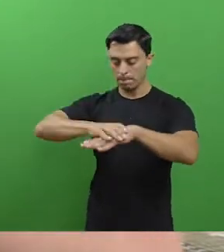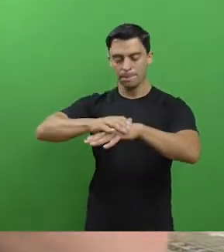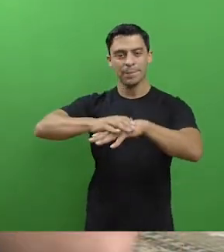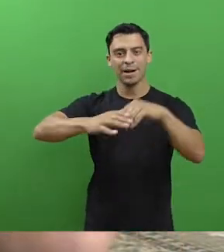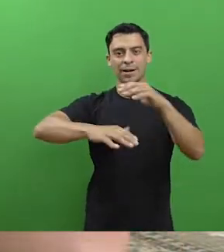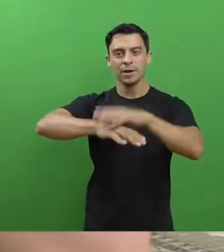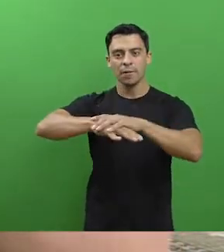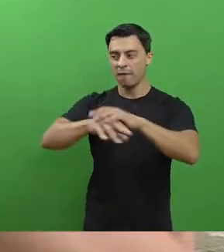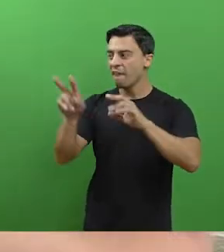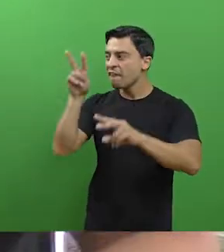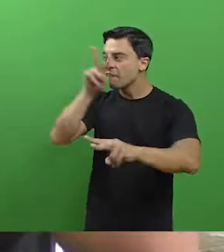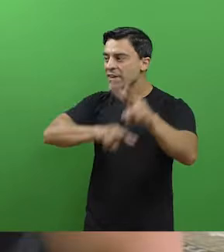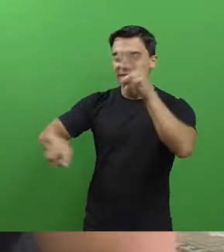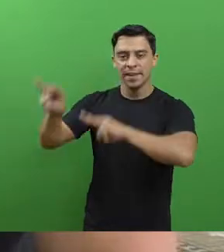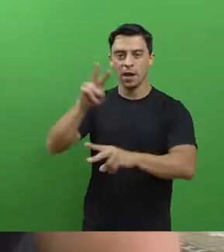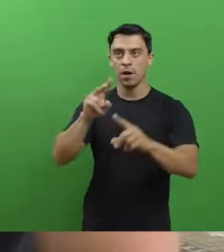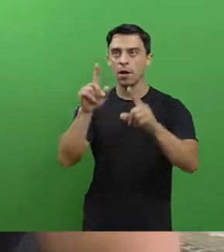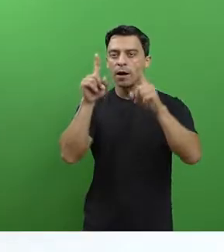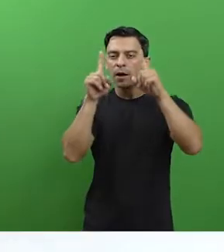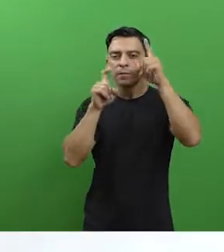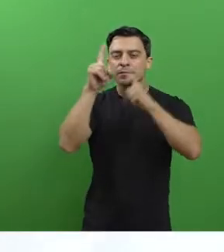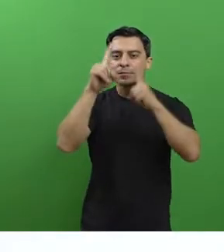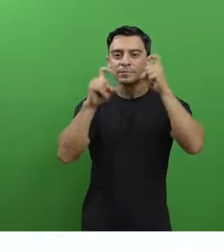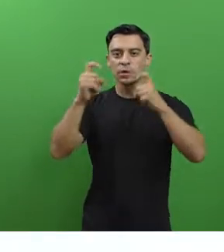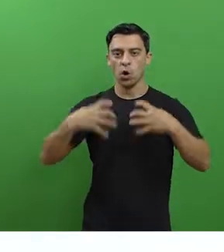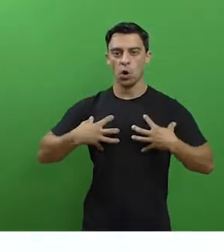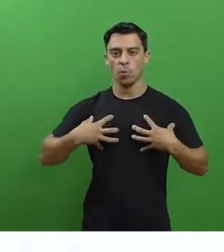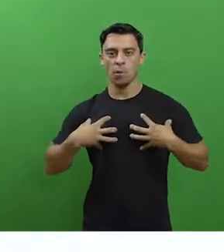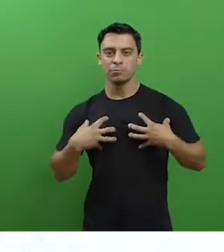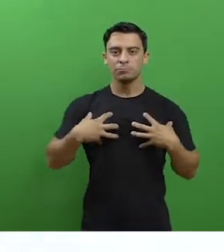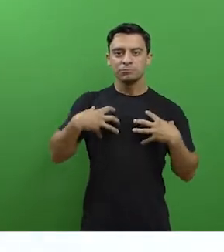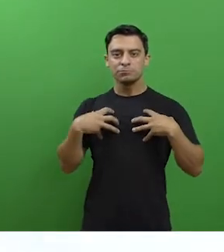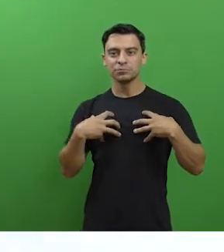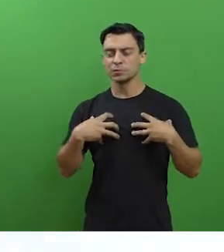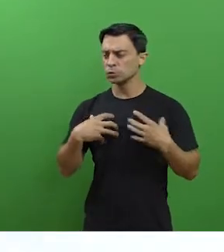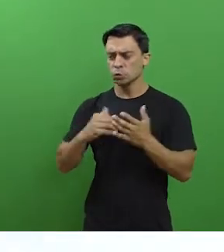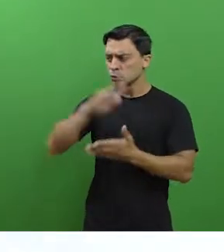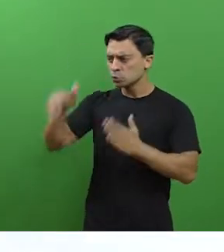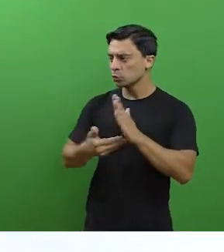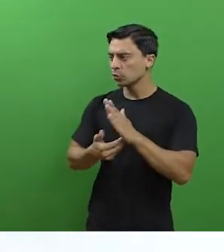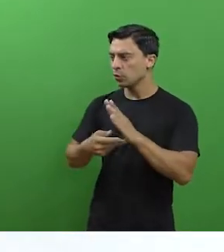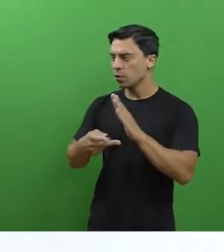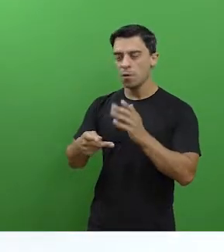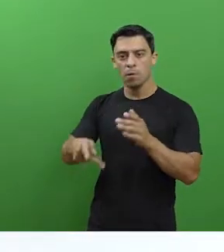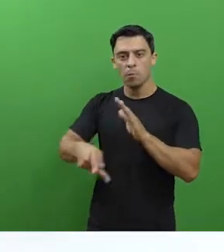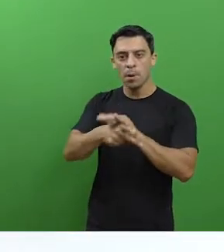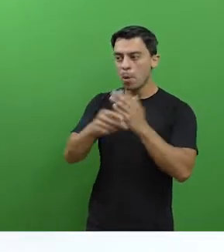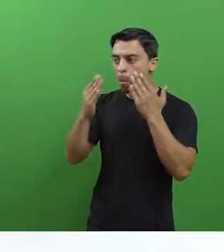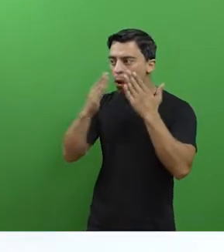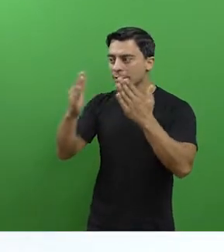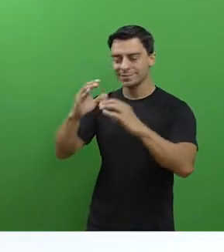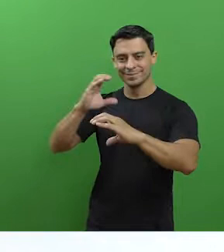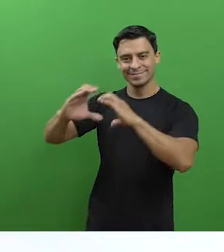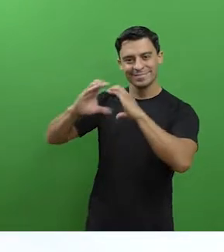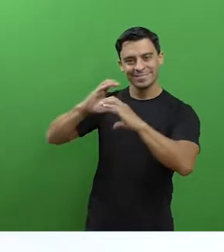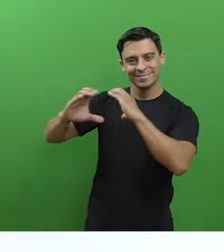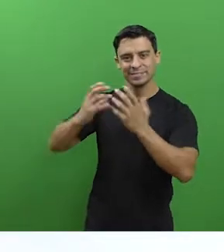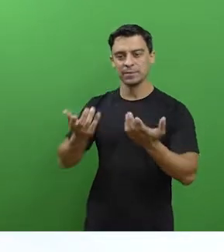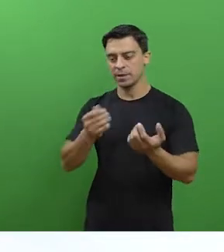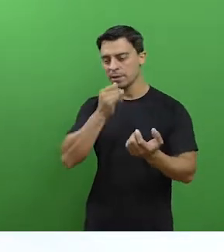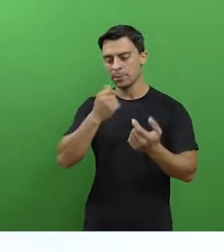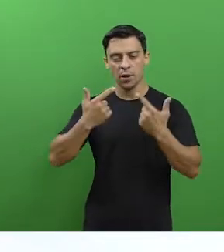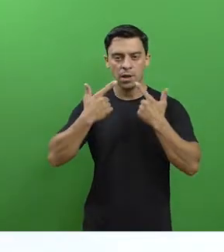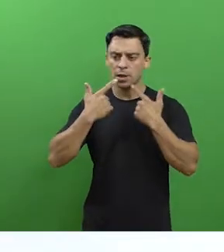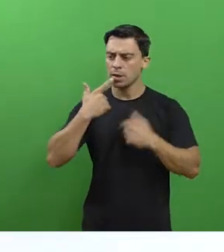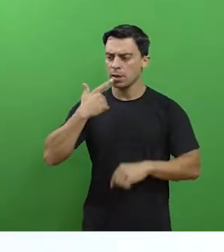visual, expressão facial e expressão corporal. Então usa todas essas expressões visuais para poder se comunicar. E é uma língua, como